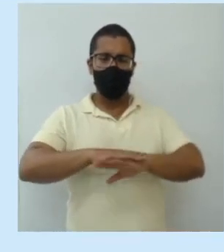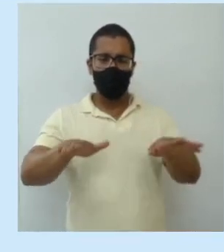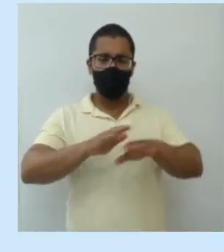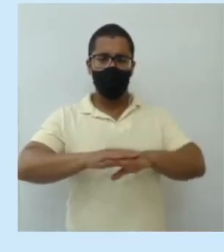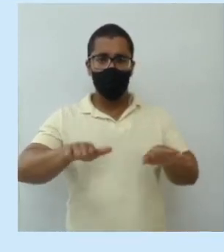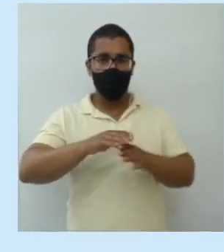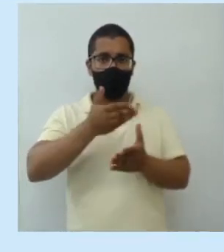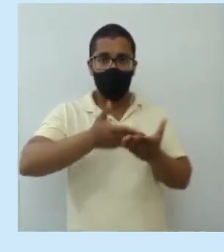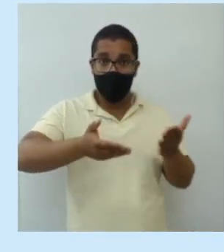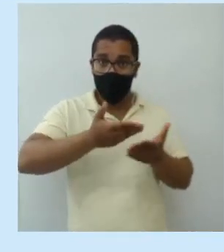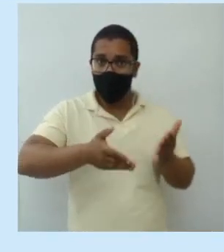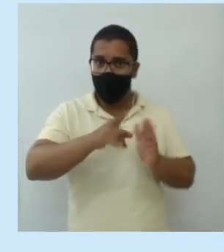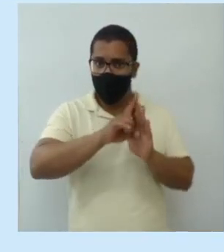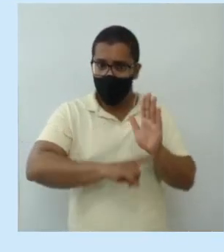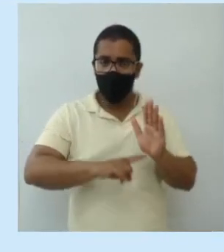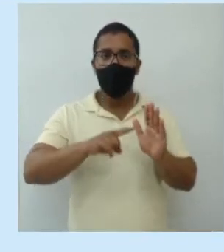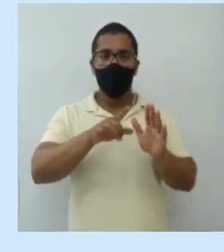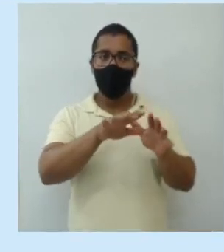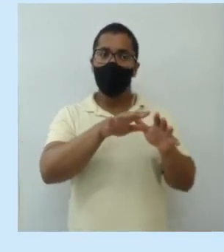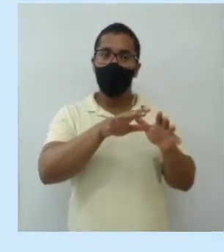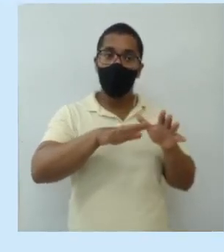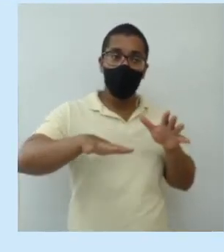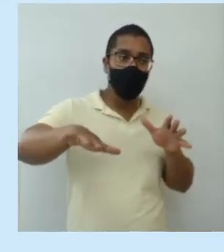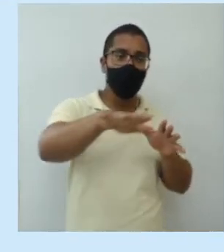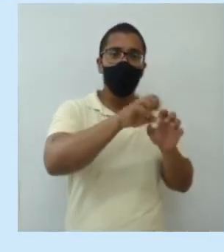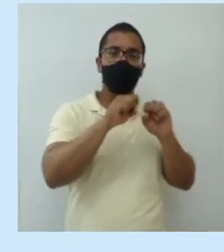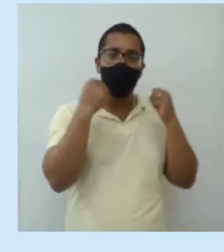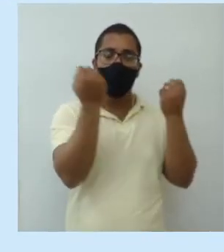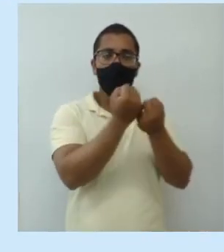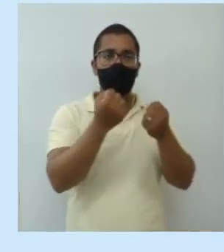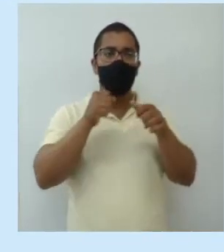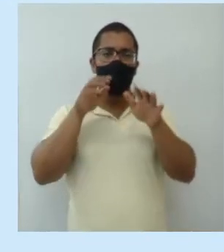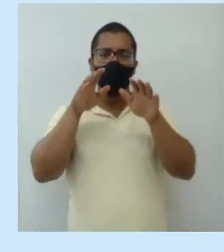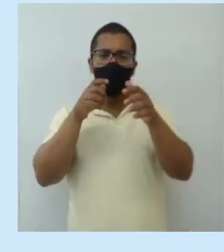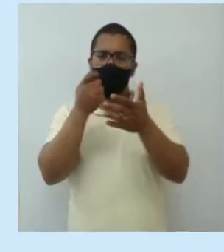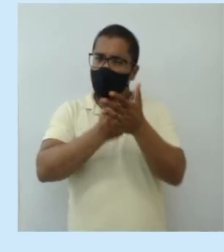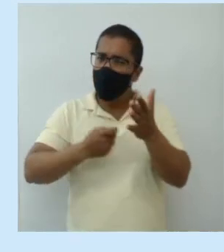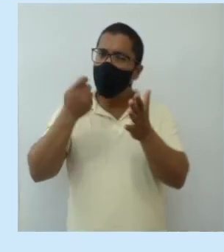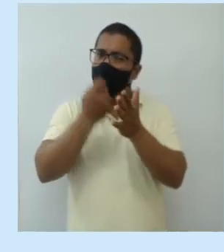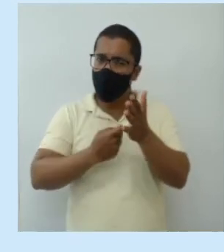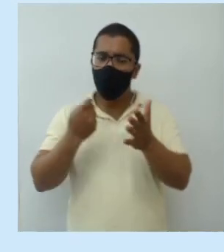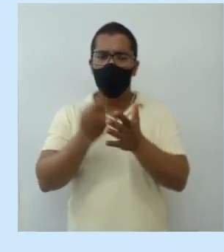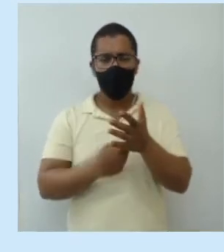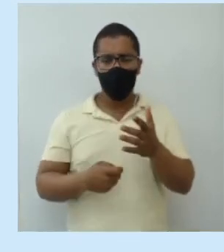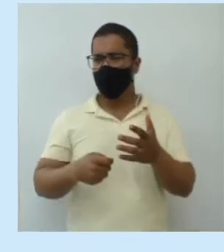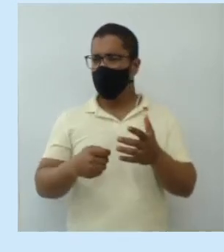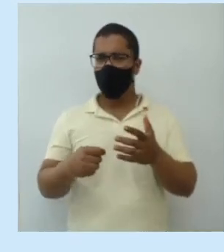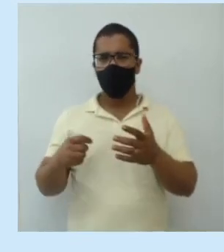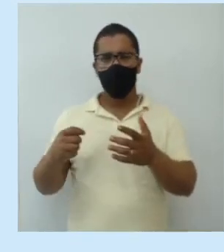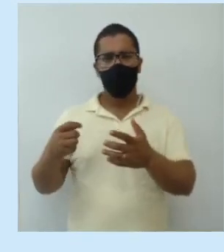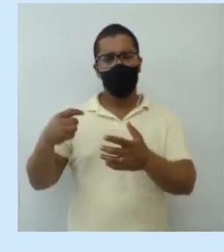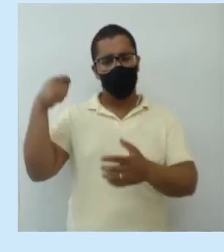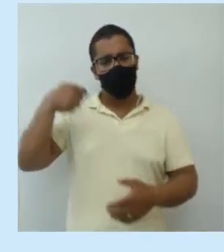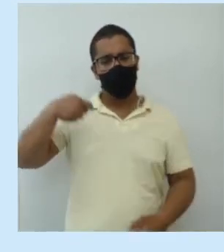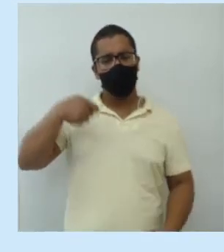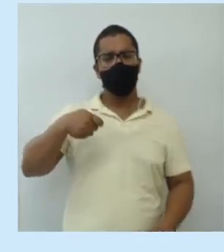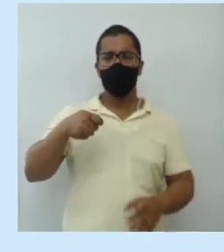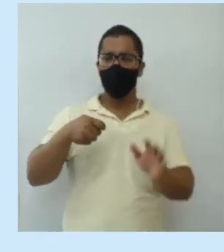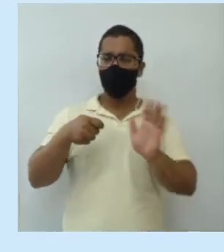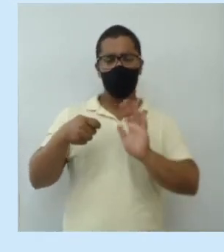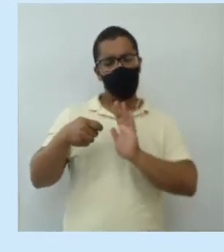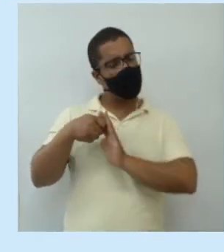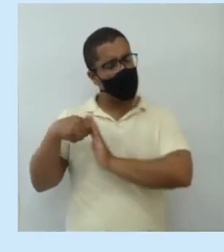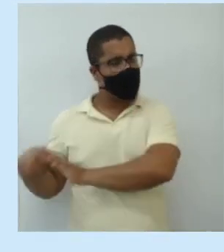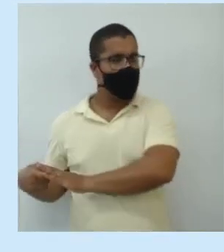ter uma maior mobilização da sociedade para lutar, né, contra determinadas posturas. Ao